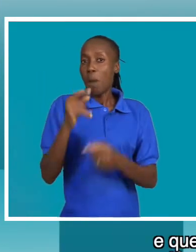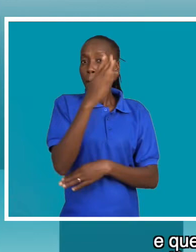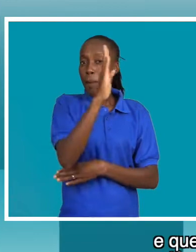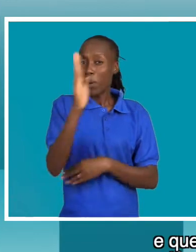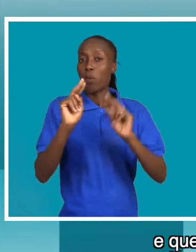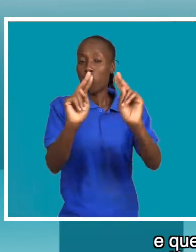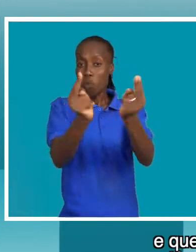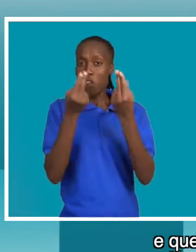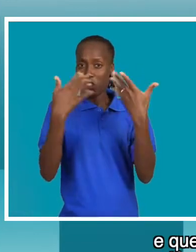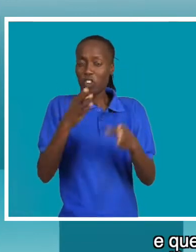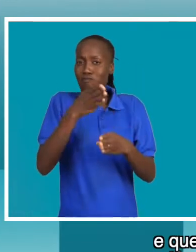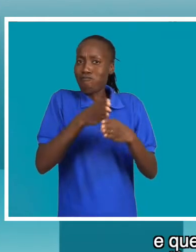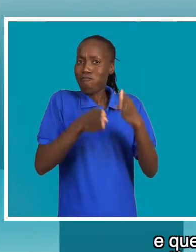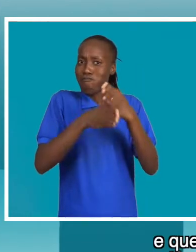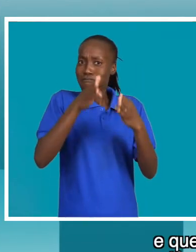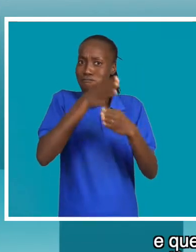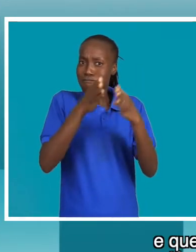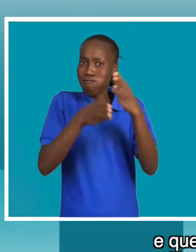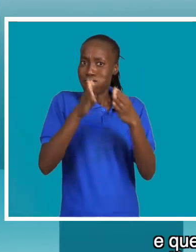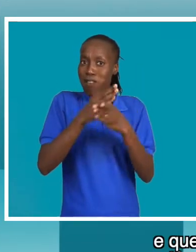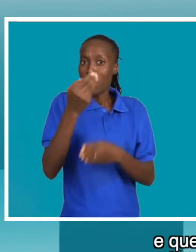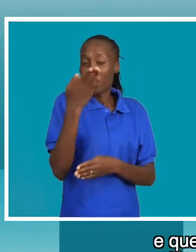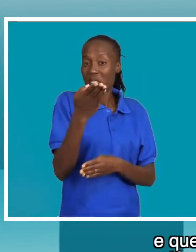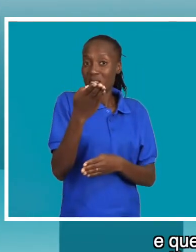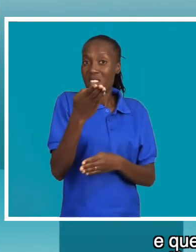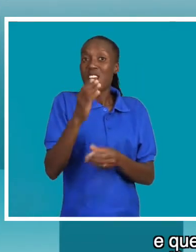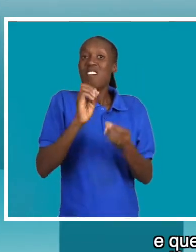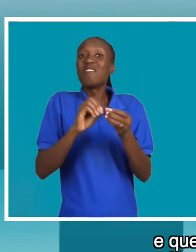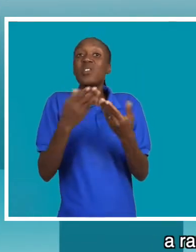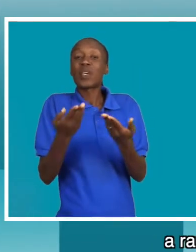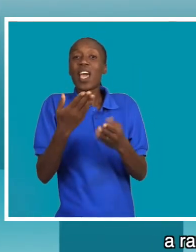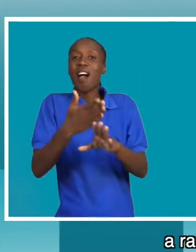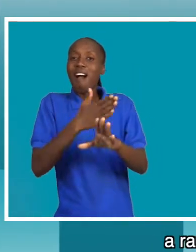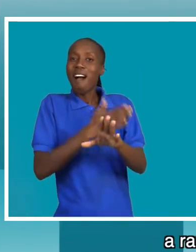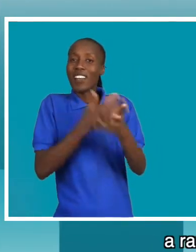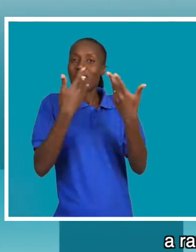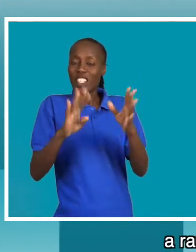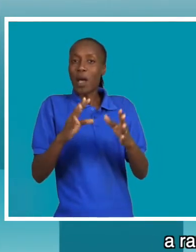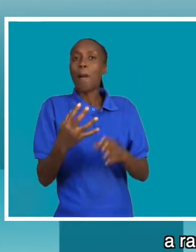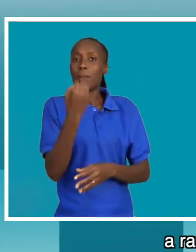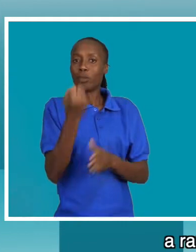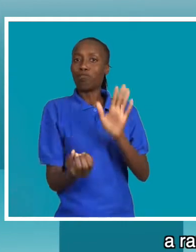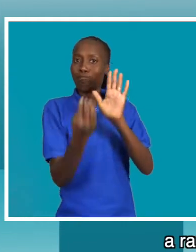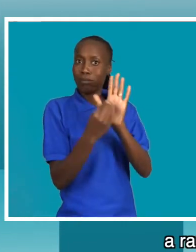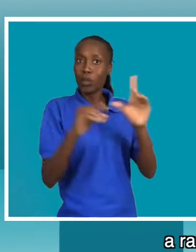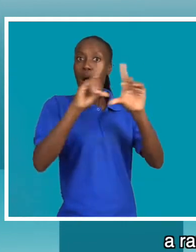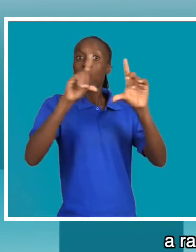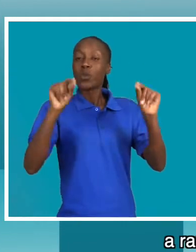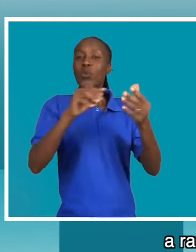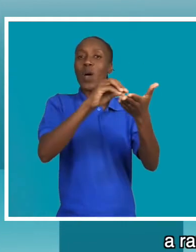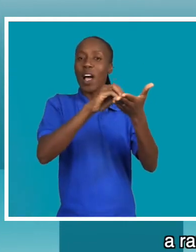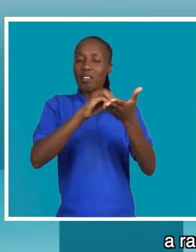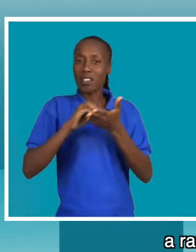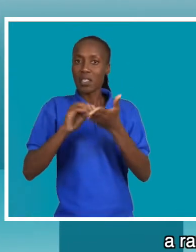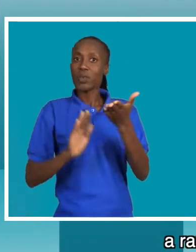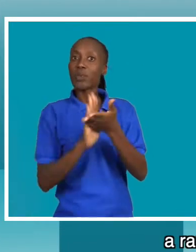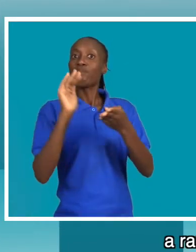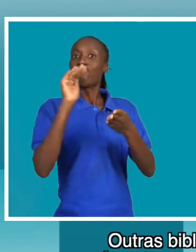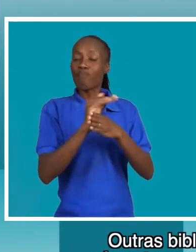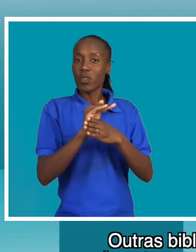raiz e que no seu ato de construção já prevê a questão por exemplo de acesso, a rampa de acesso ao